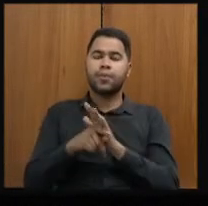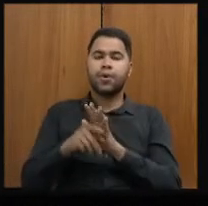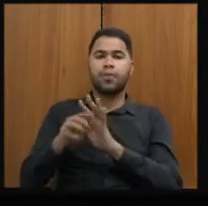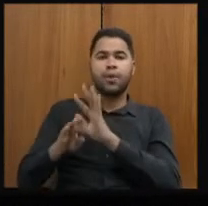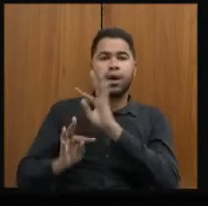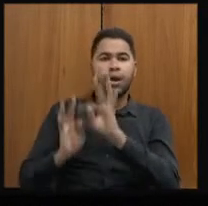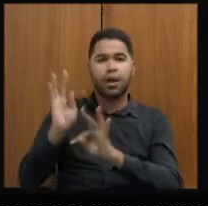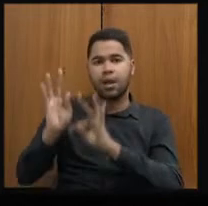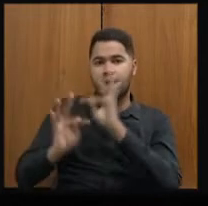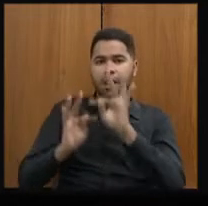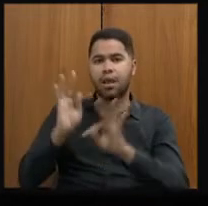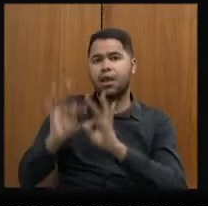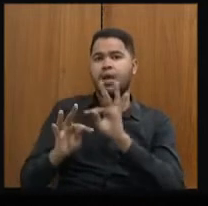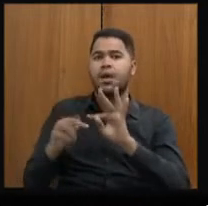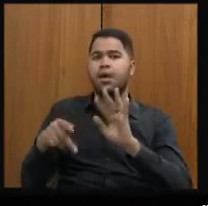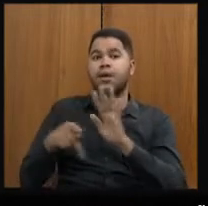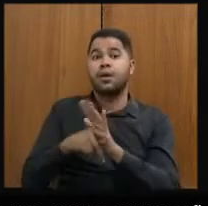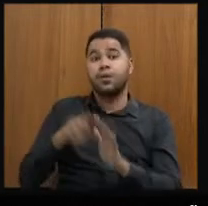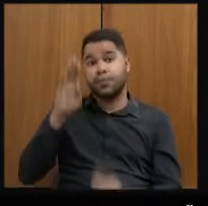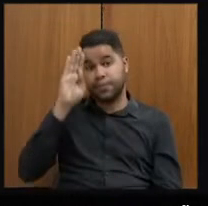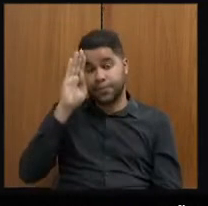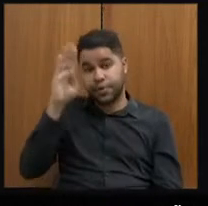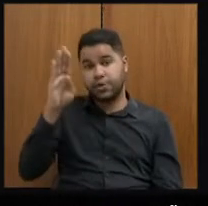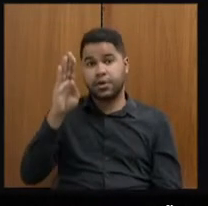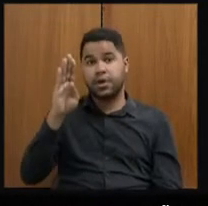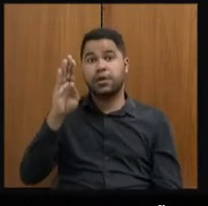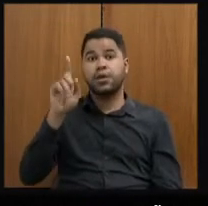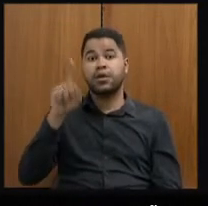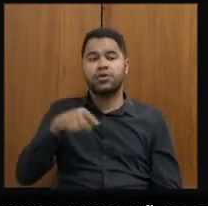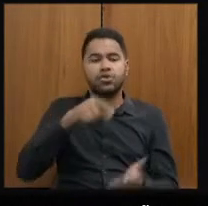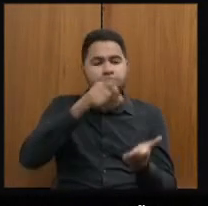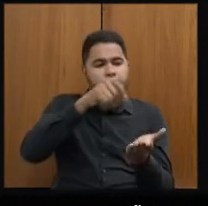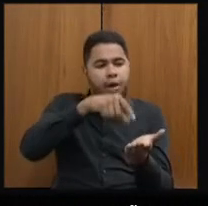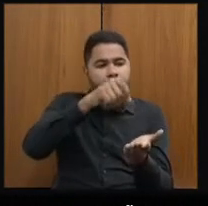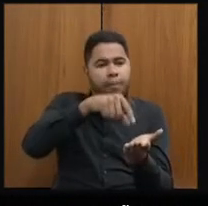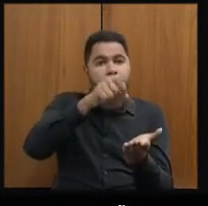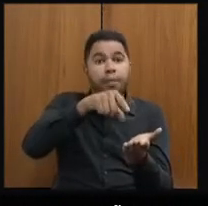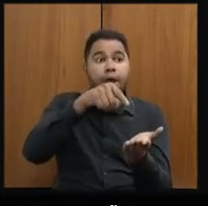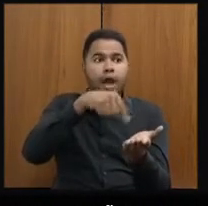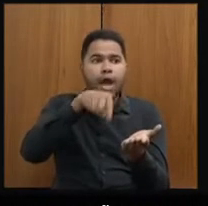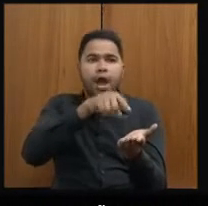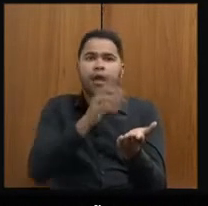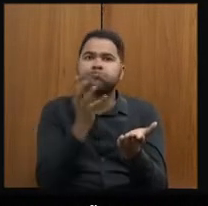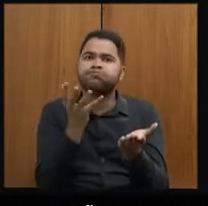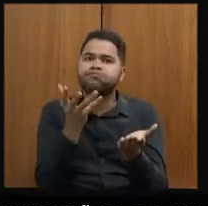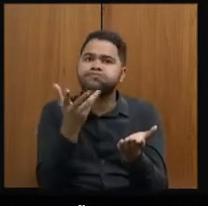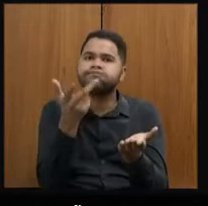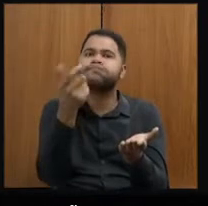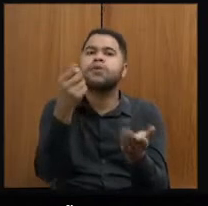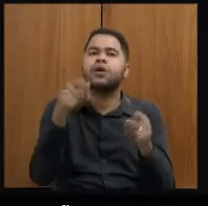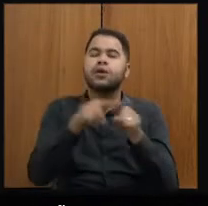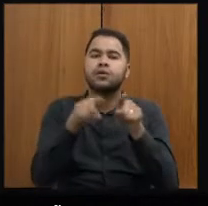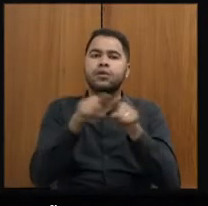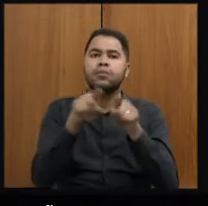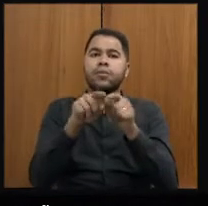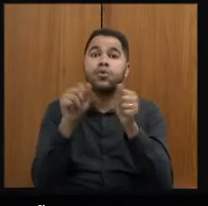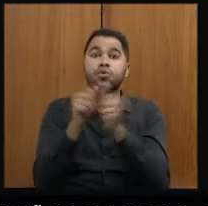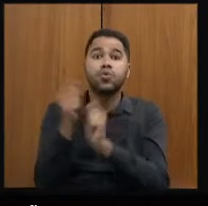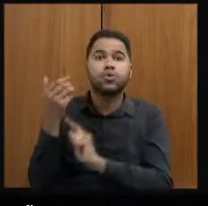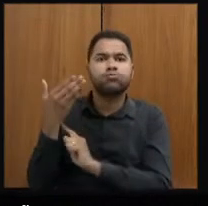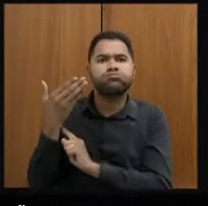de tecnologia na questão principalmente de mudas qualificadas quilos de sementes que vem com tecnologia embarcada